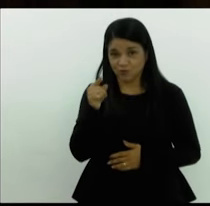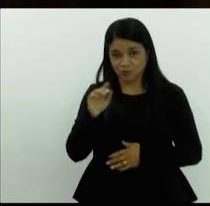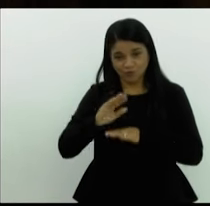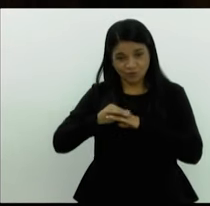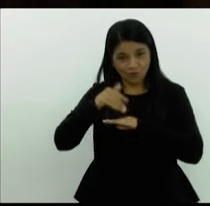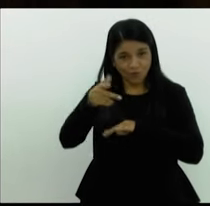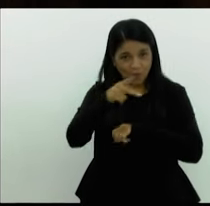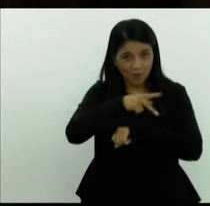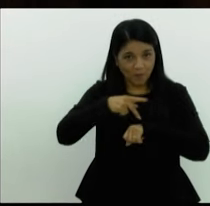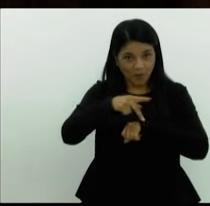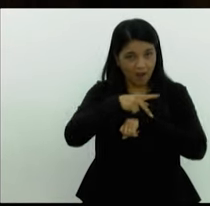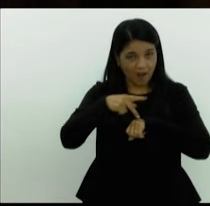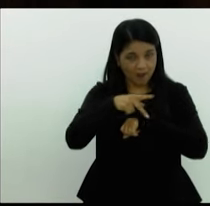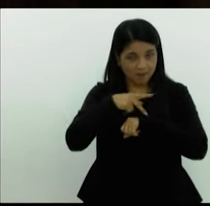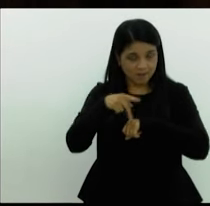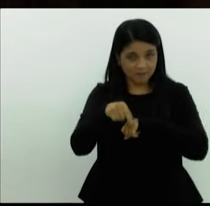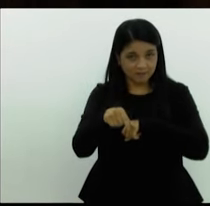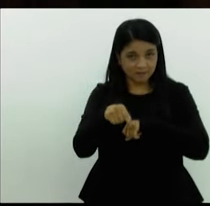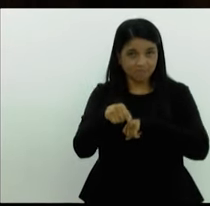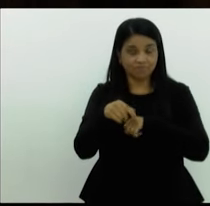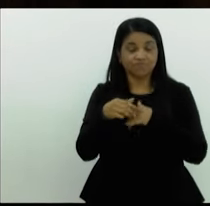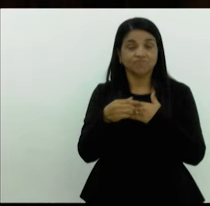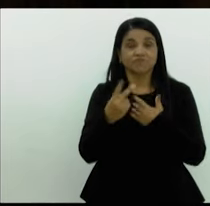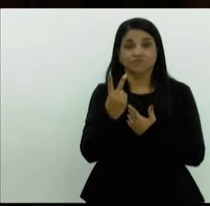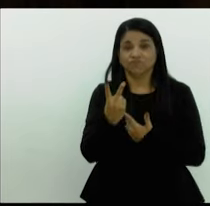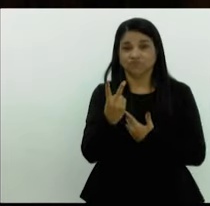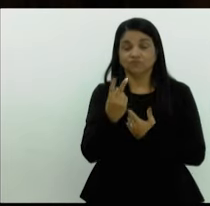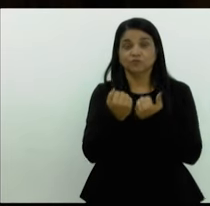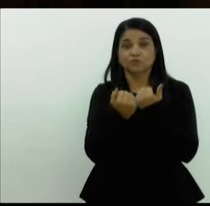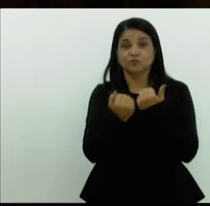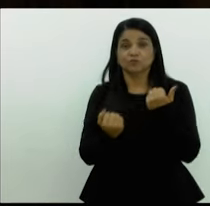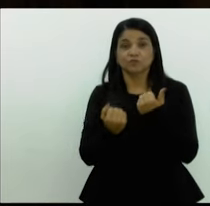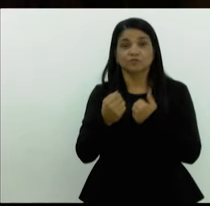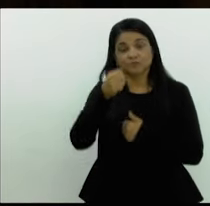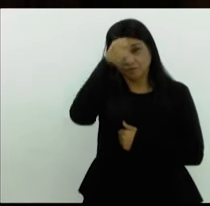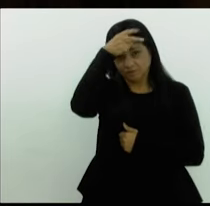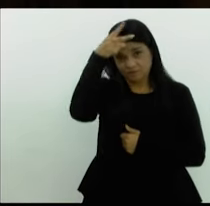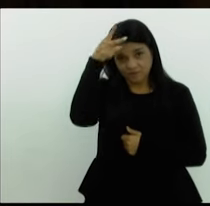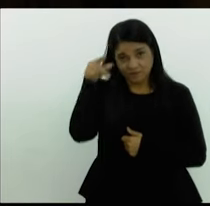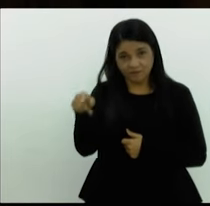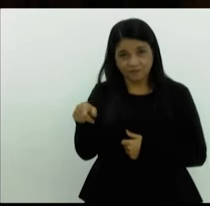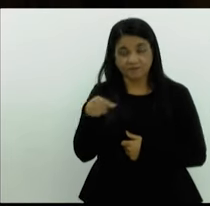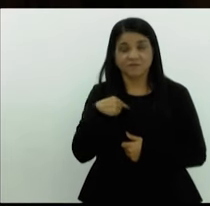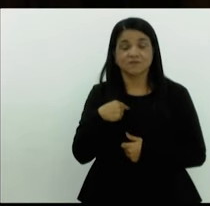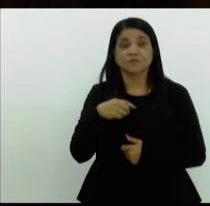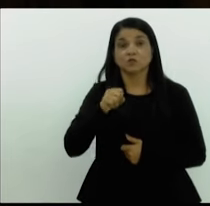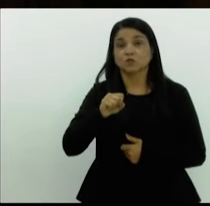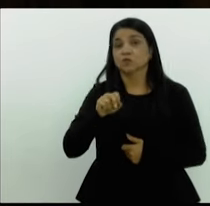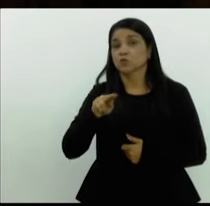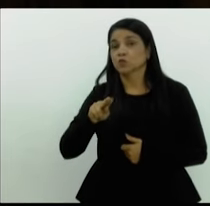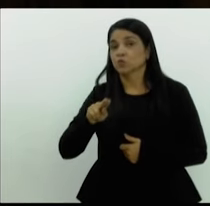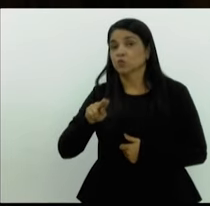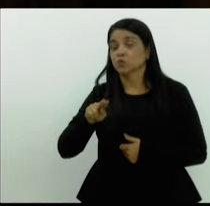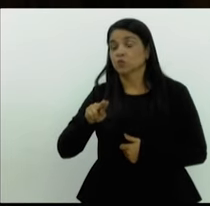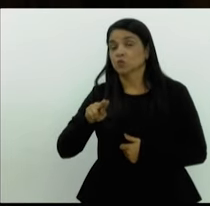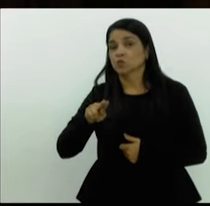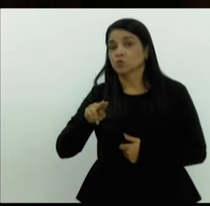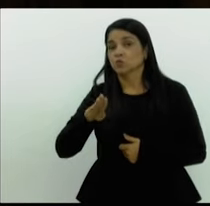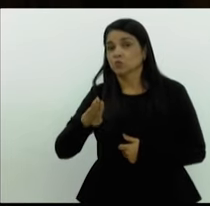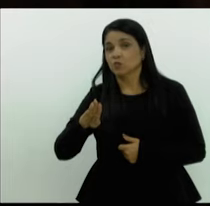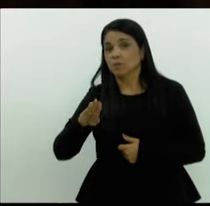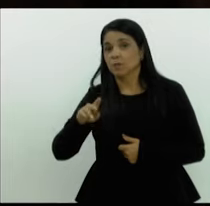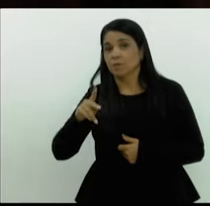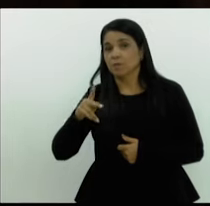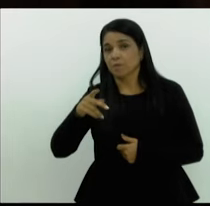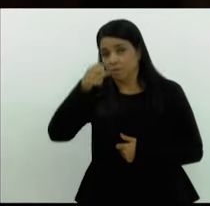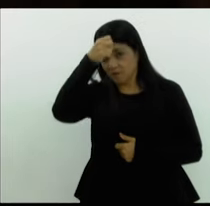não se limitam a esses dois subprefeitos. Vão além. Estava aqui, olha. subprefeito da Zona Norte. Veja bem, o subprefeito